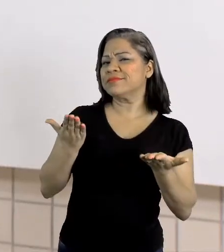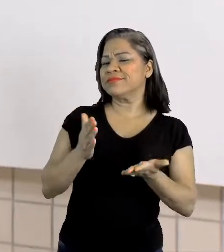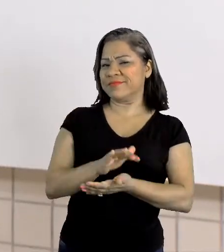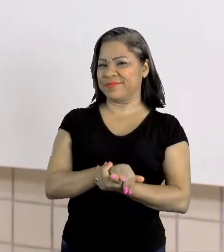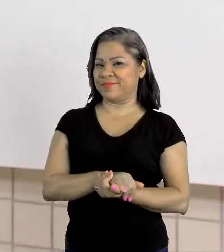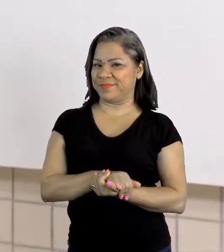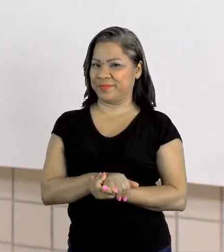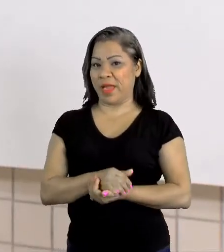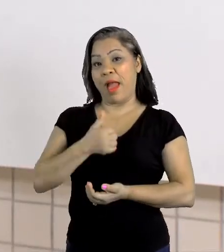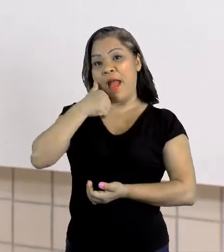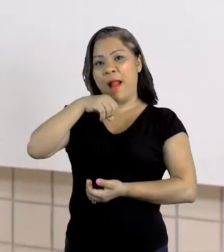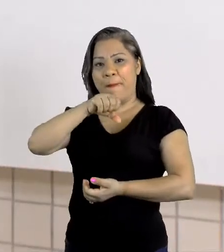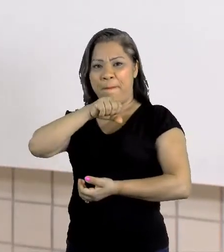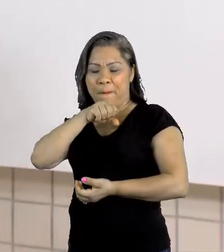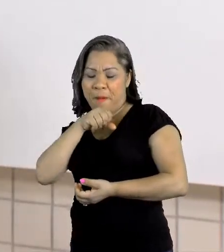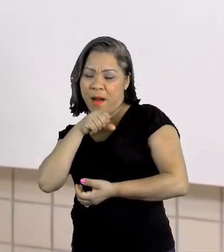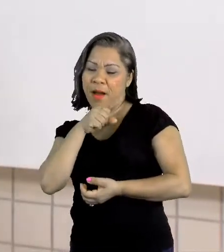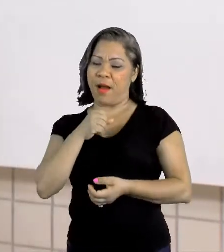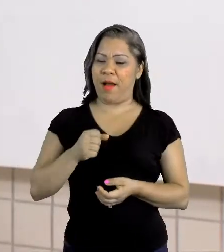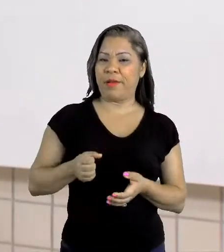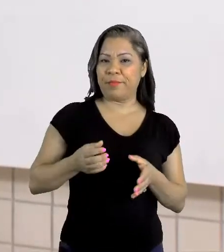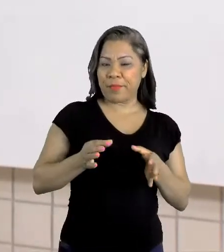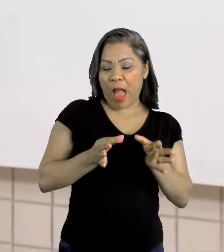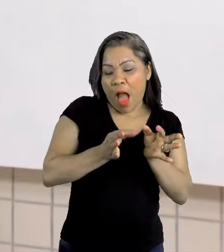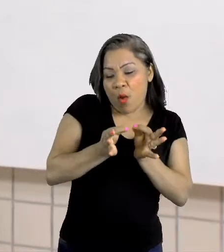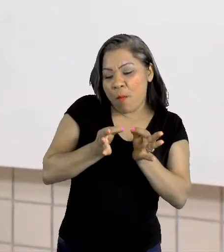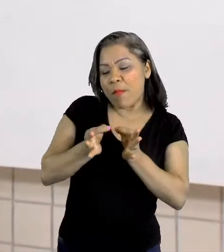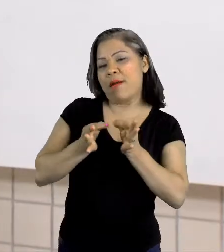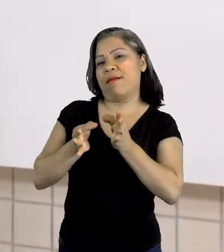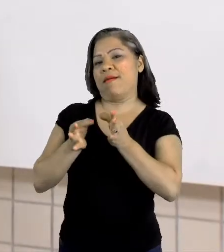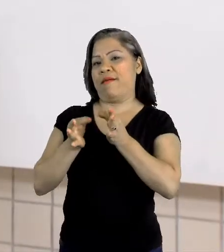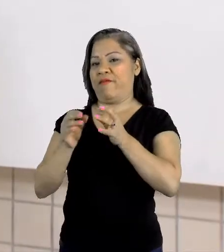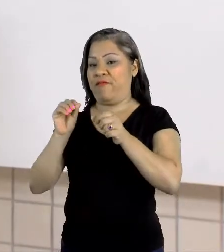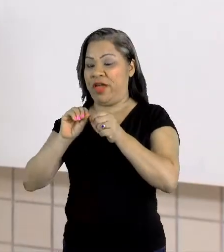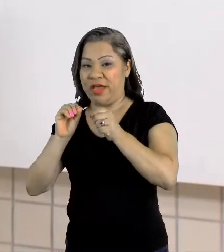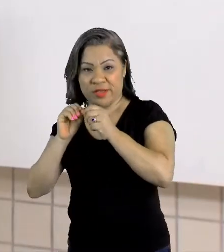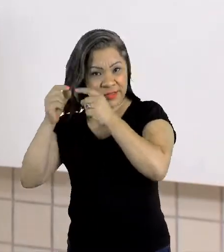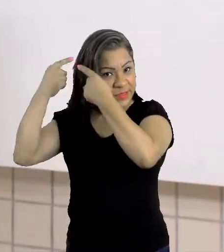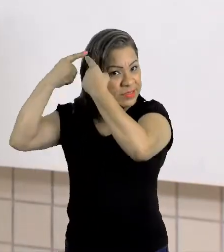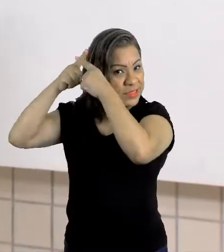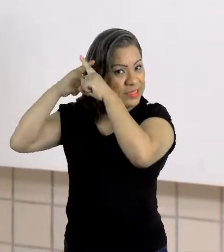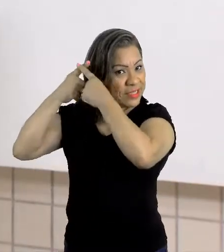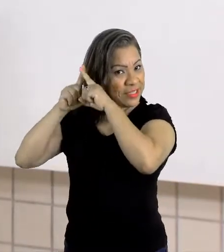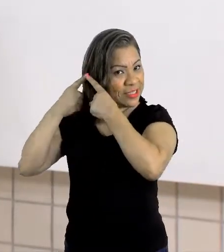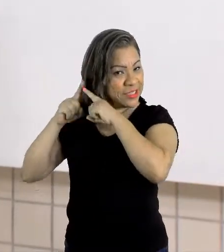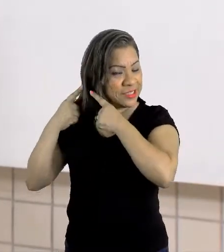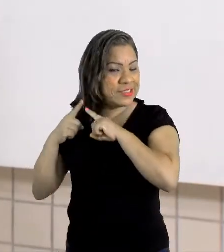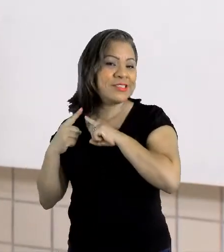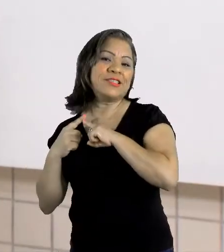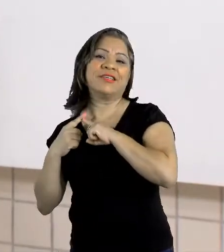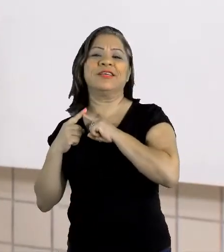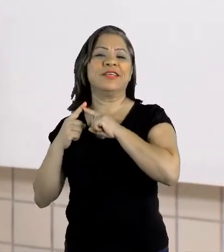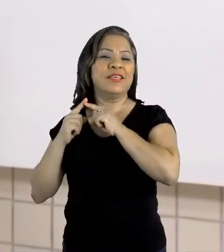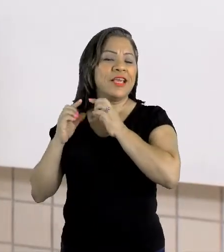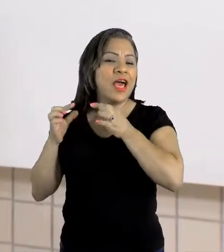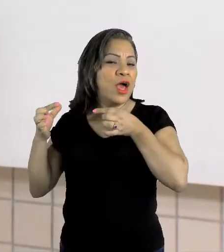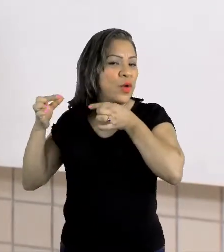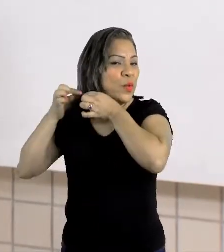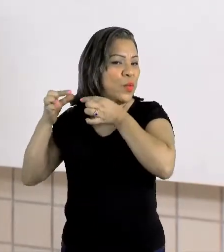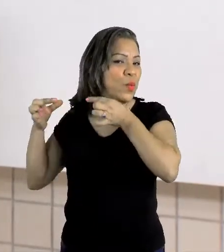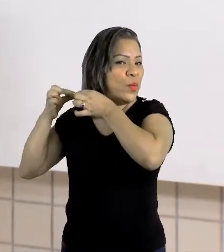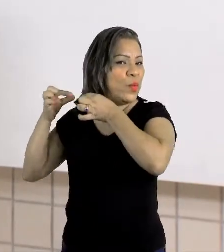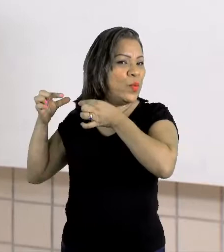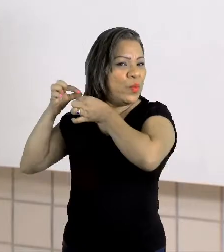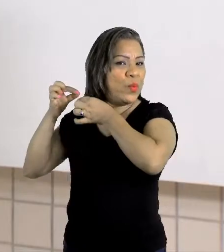Quando a mãe dela colocava ela, fazia trancinhas no cabelo dela e enchia de lacinhos